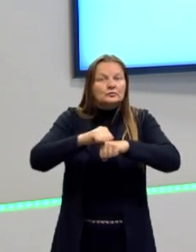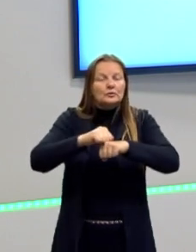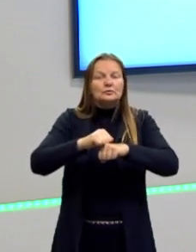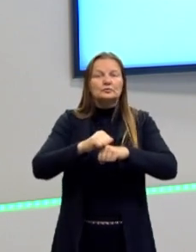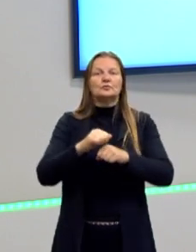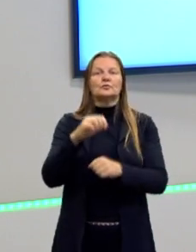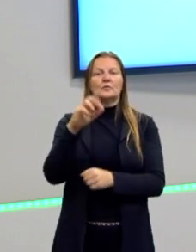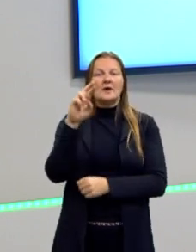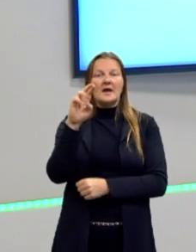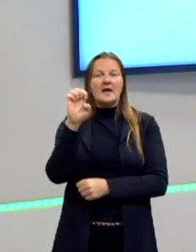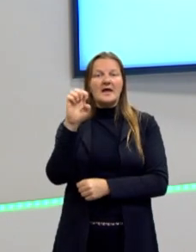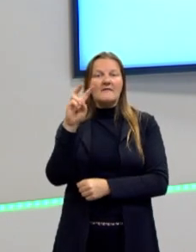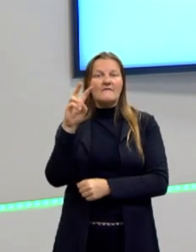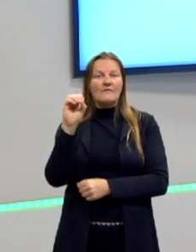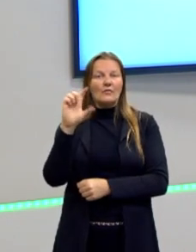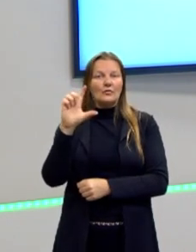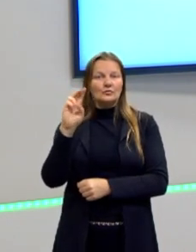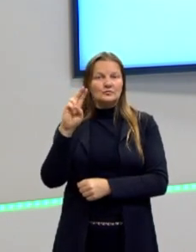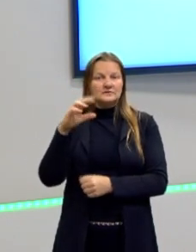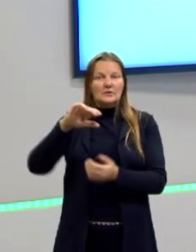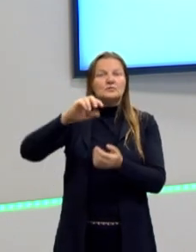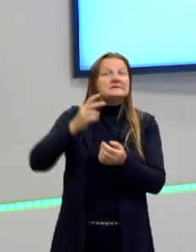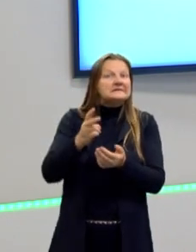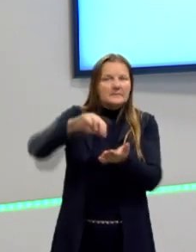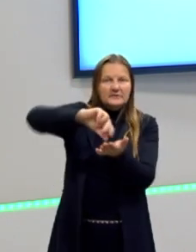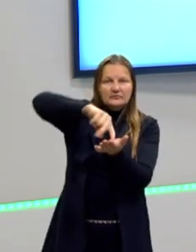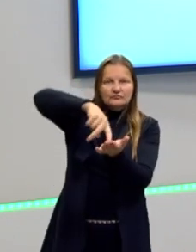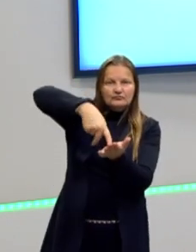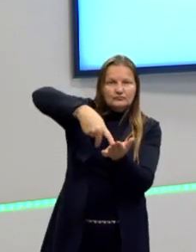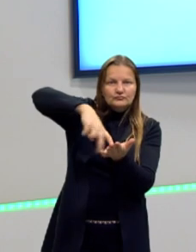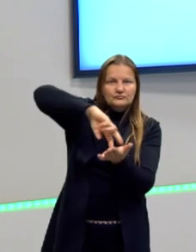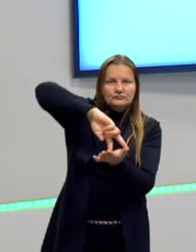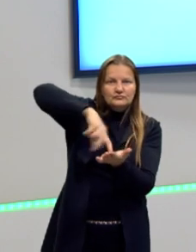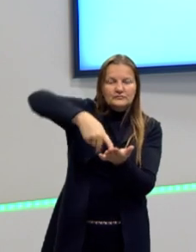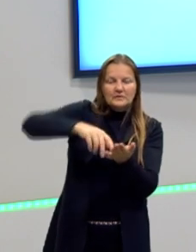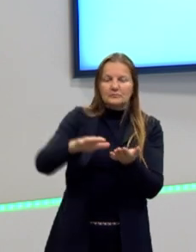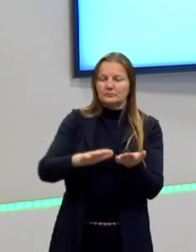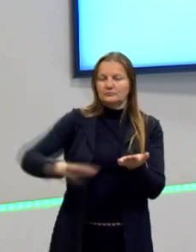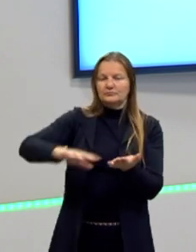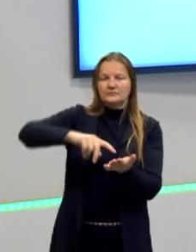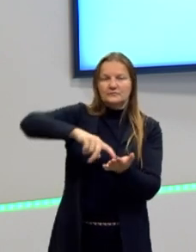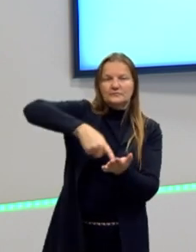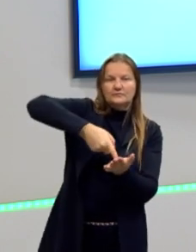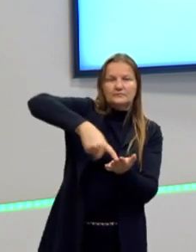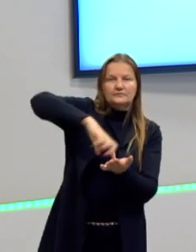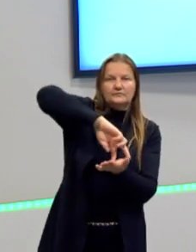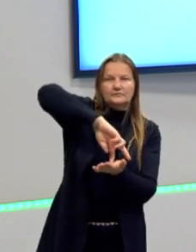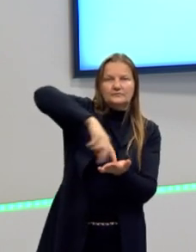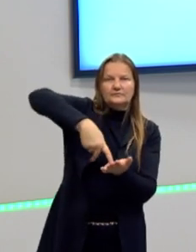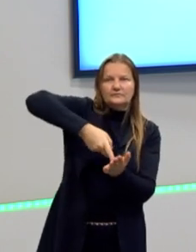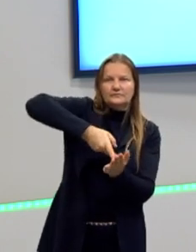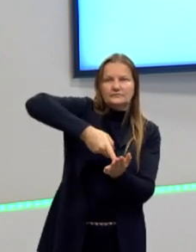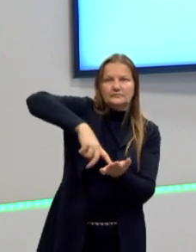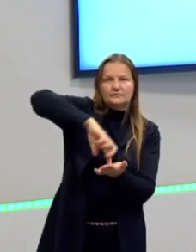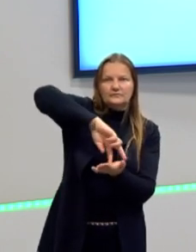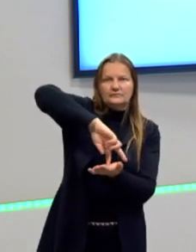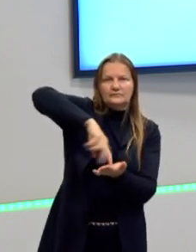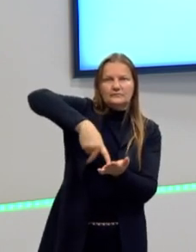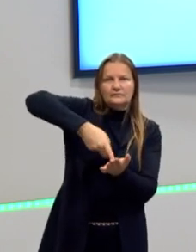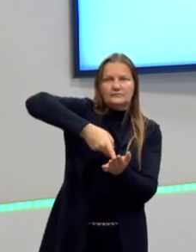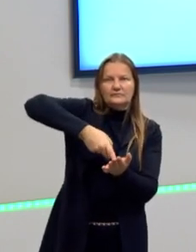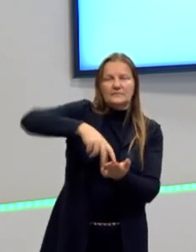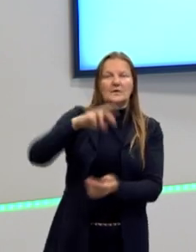revolução imagine então né um formato ali uma figura plana que foi rotacionado através de um eixo